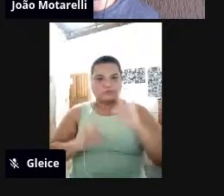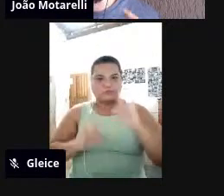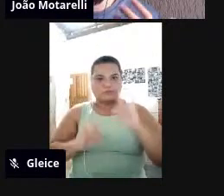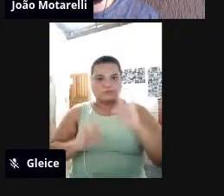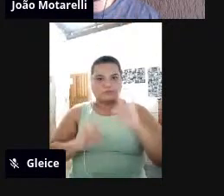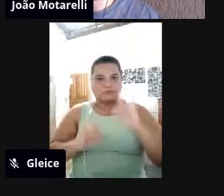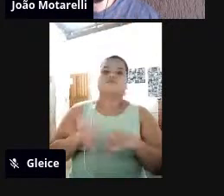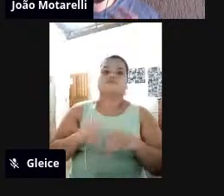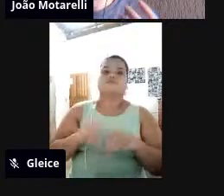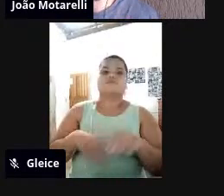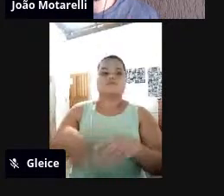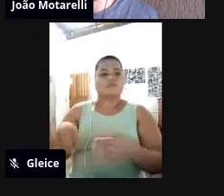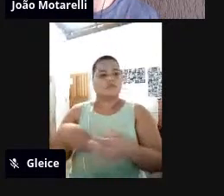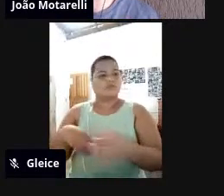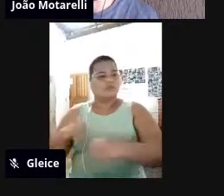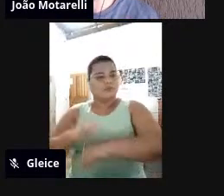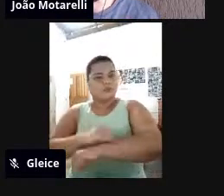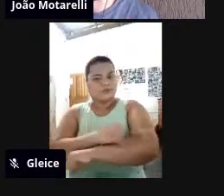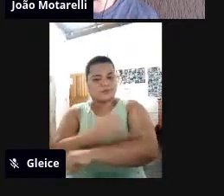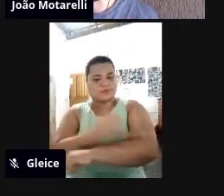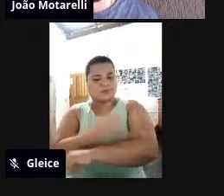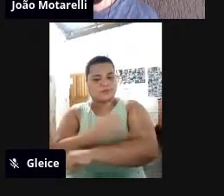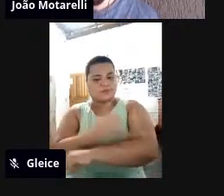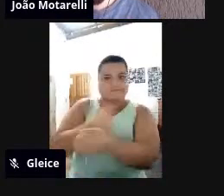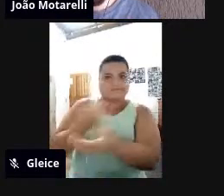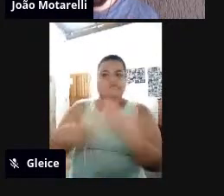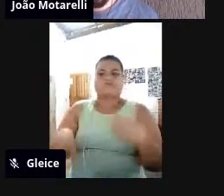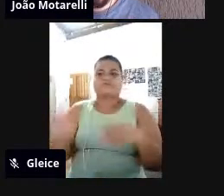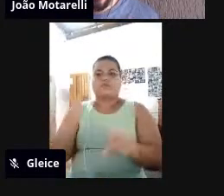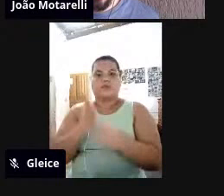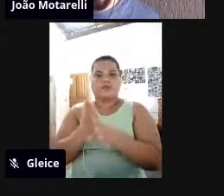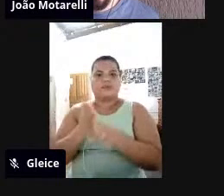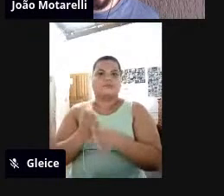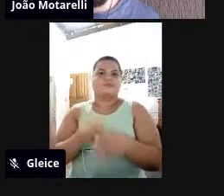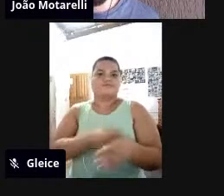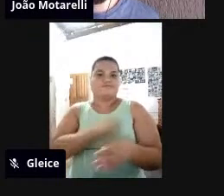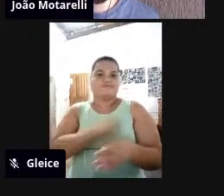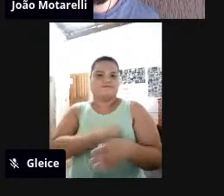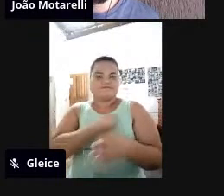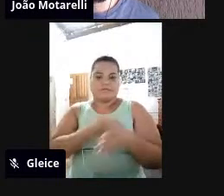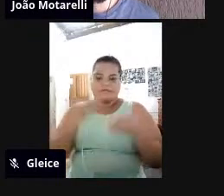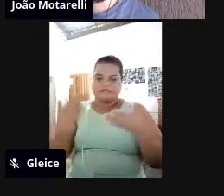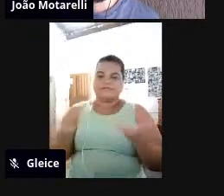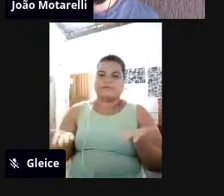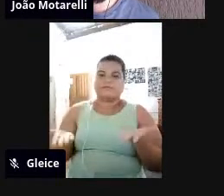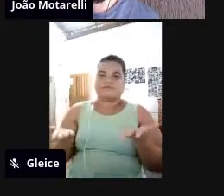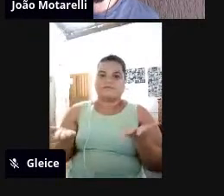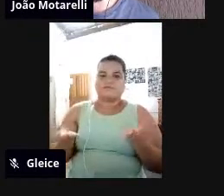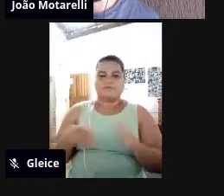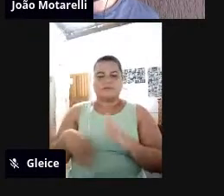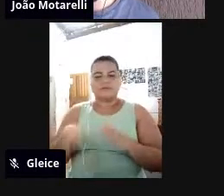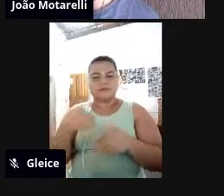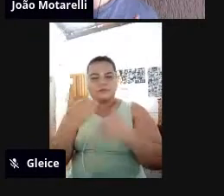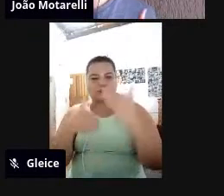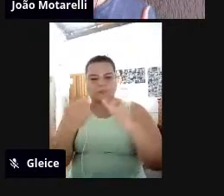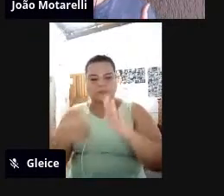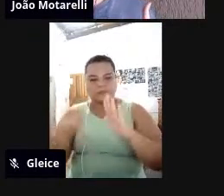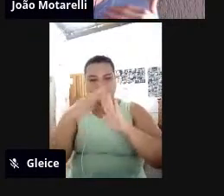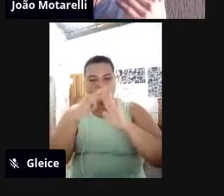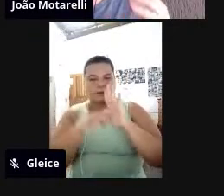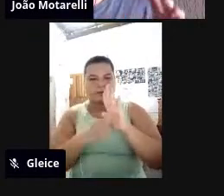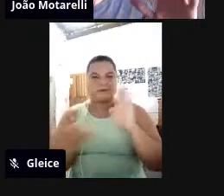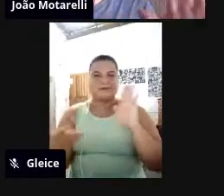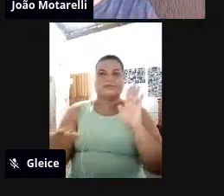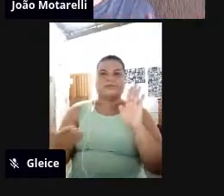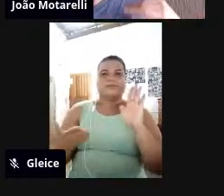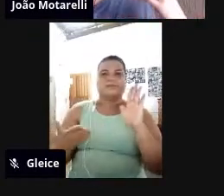armazenada justamente por conta da sobrevivência da espécie. Quando se tem processo de restrição calórica, que pode